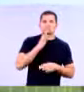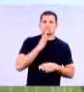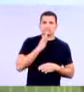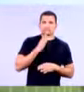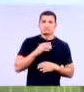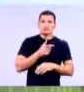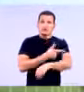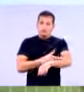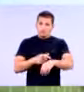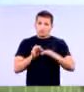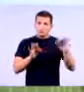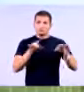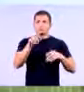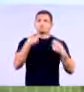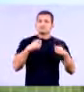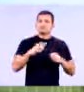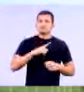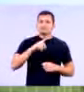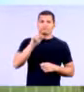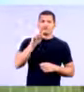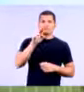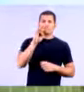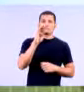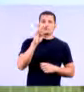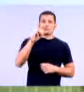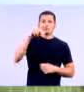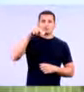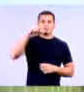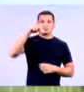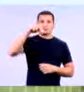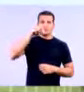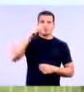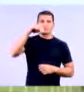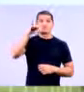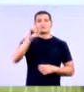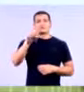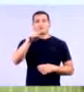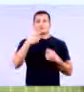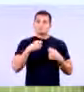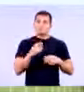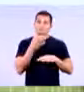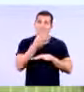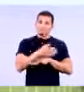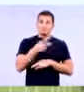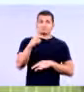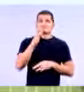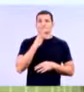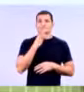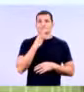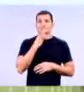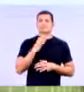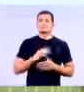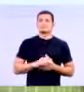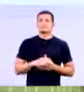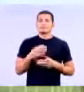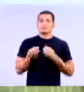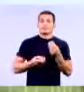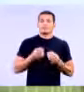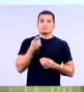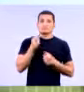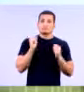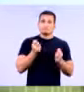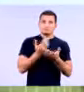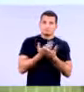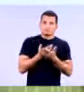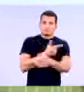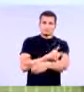que desenvolver a autonomia. Você tem que ir atrás do seu conhecimento. E como que você pode estudar na